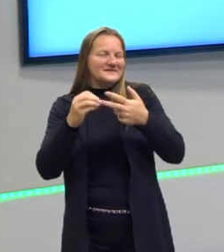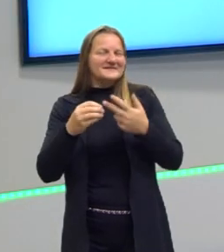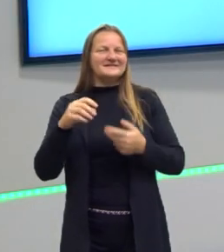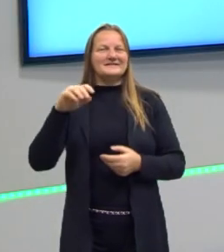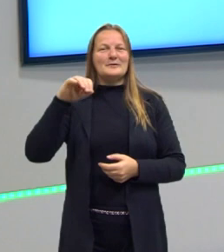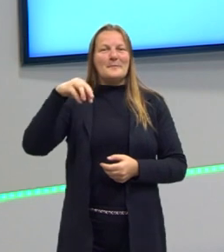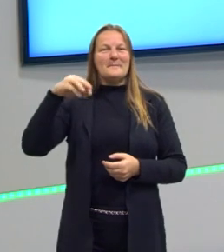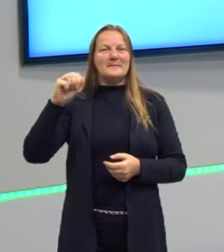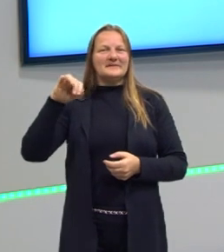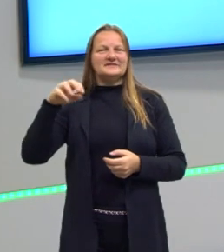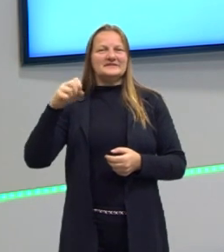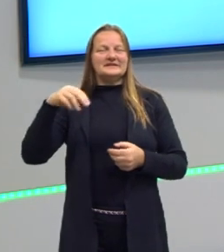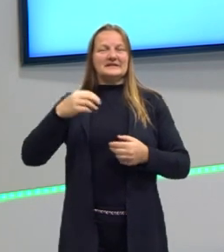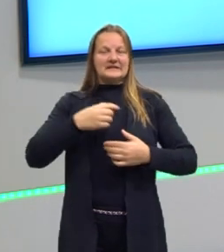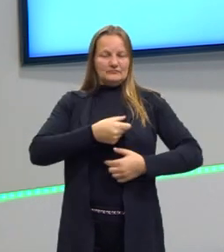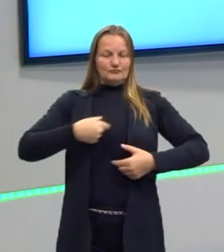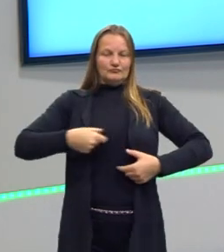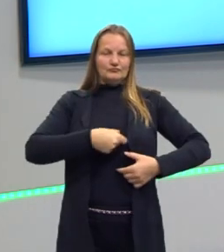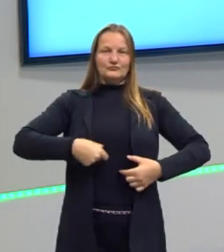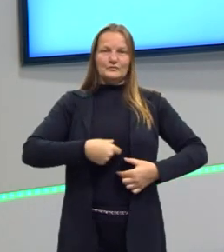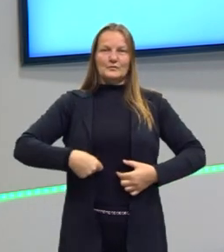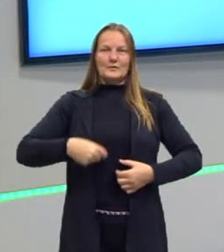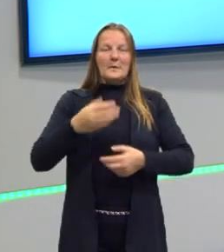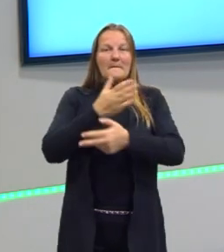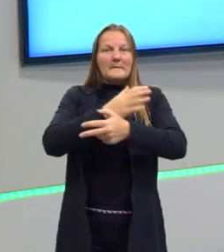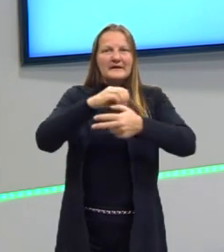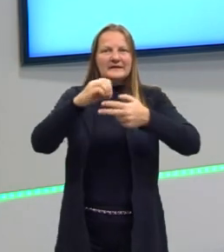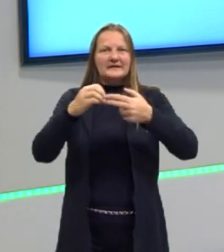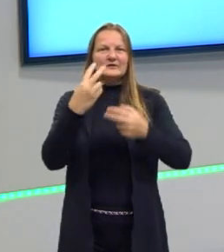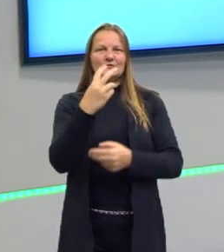escrito PREMEN 2022